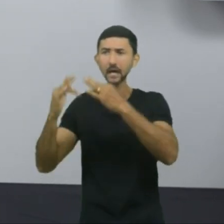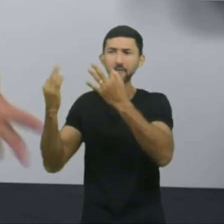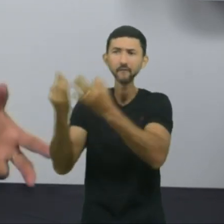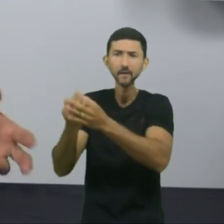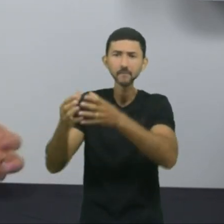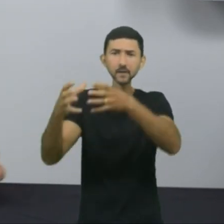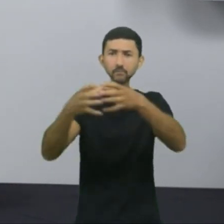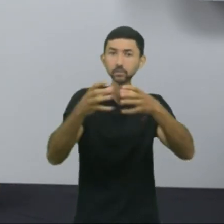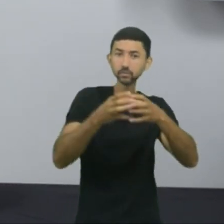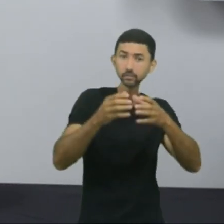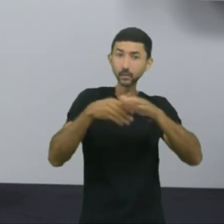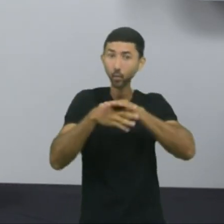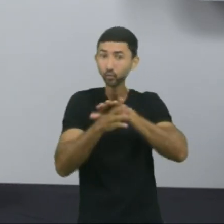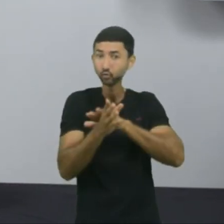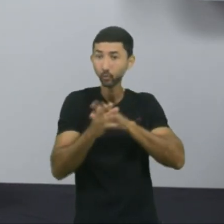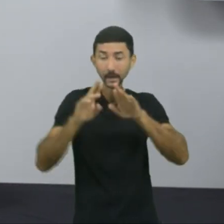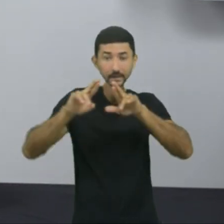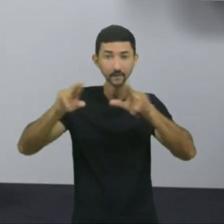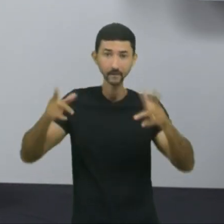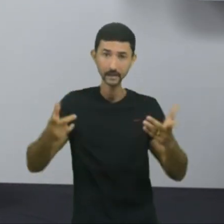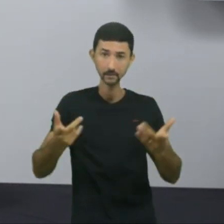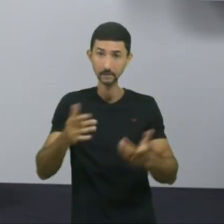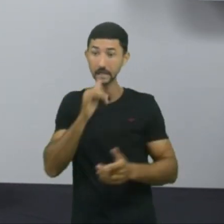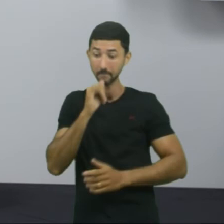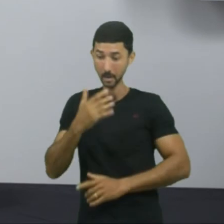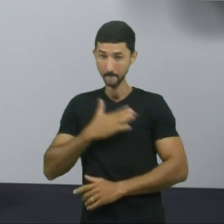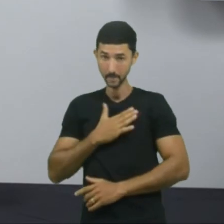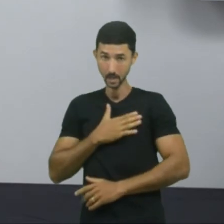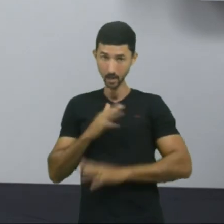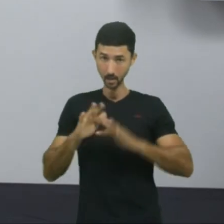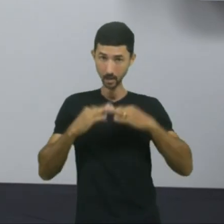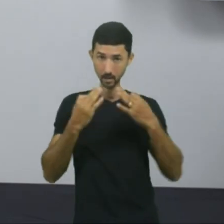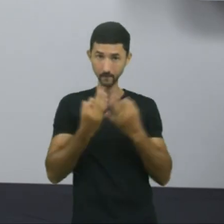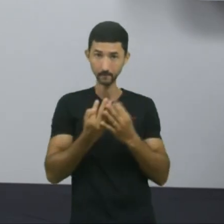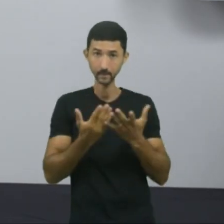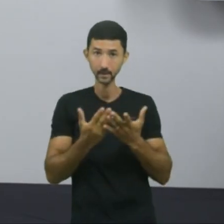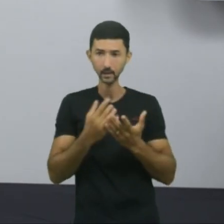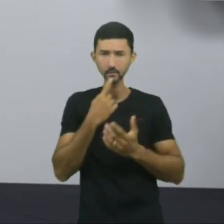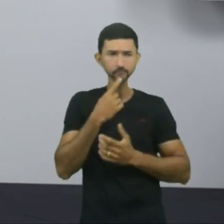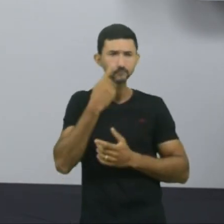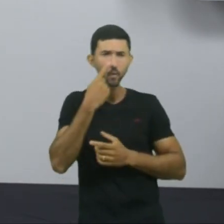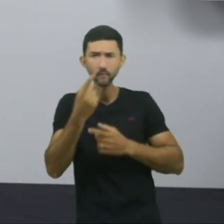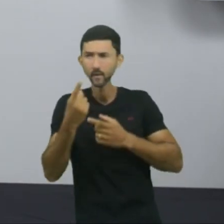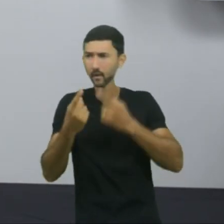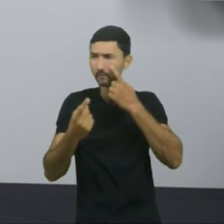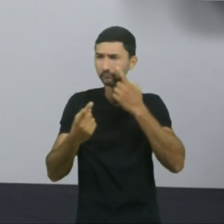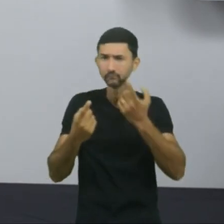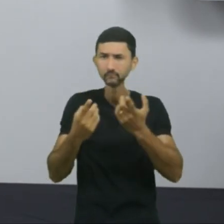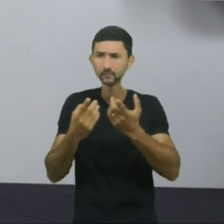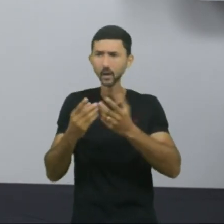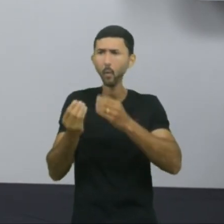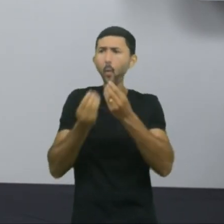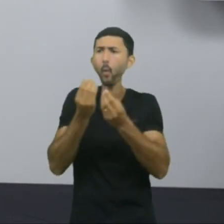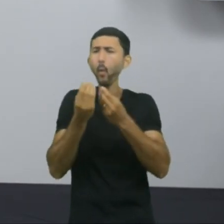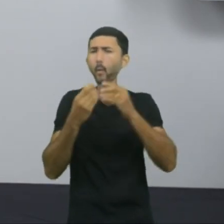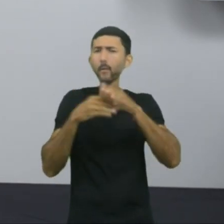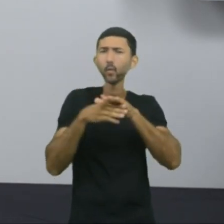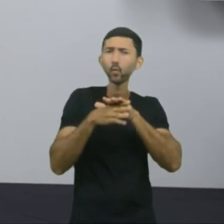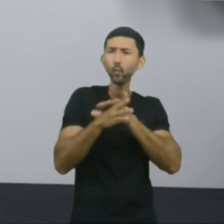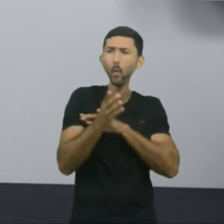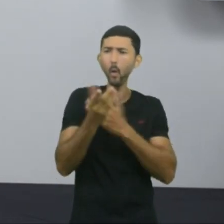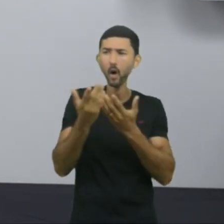tem hábitos diferenciados. Na minha casa, por exemplo, eu preciso verificar de que forma eu